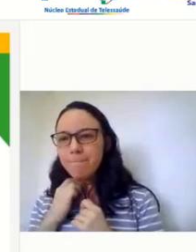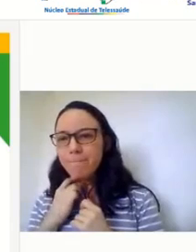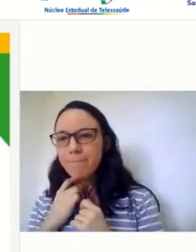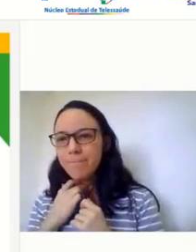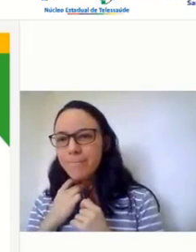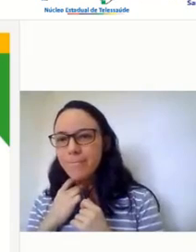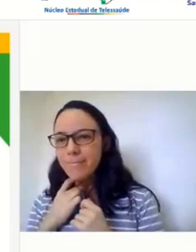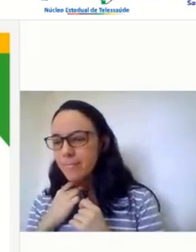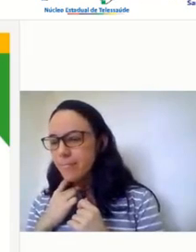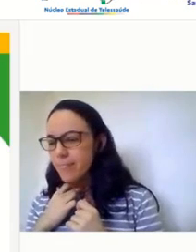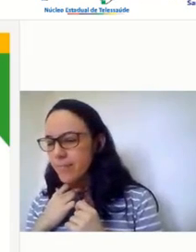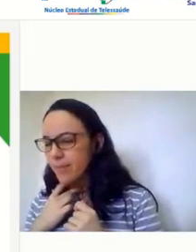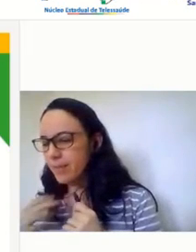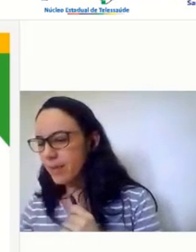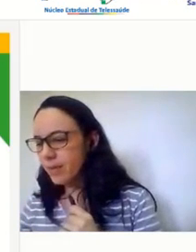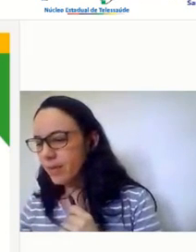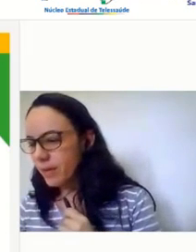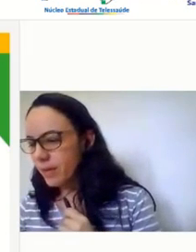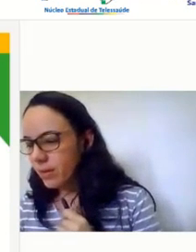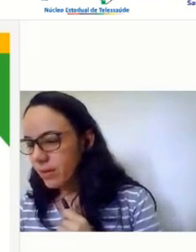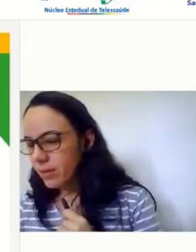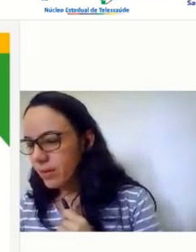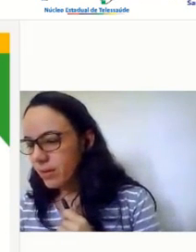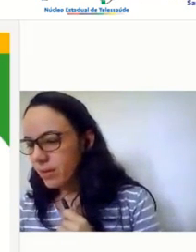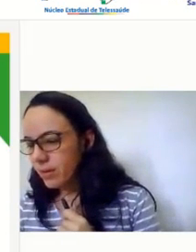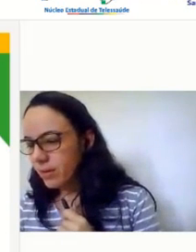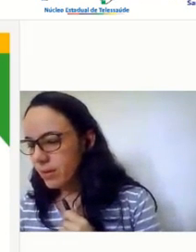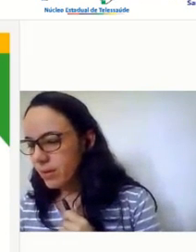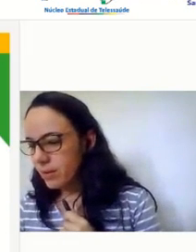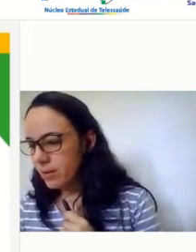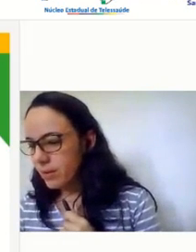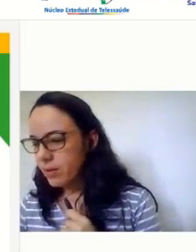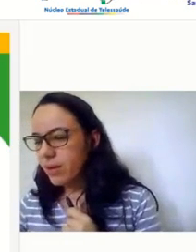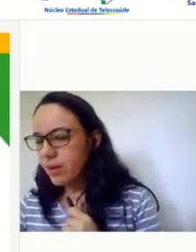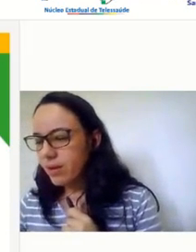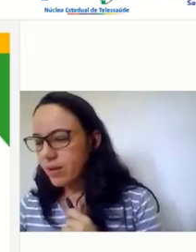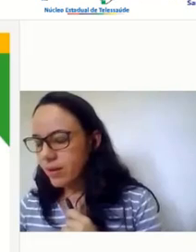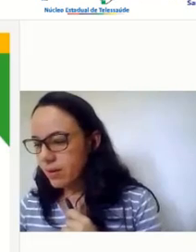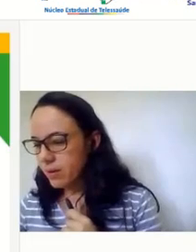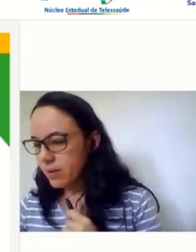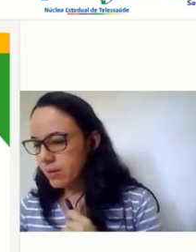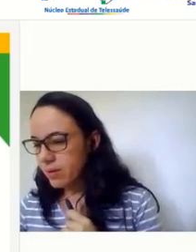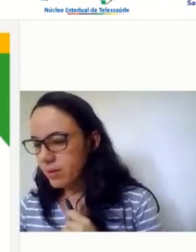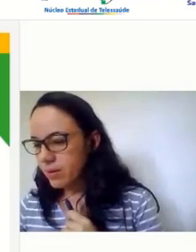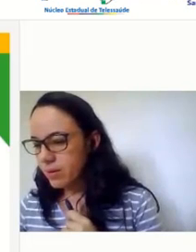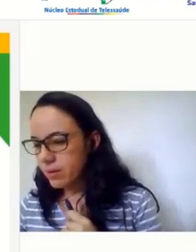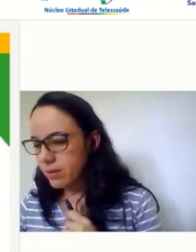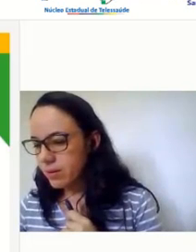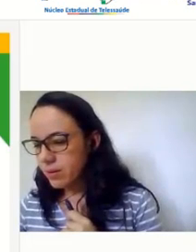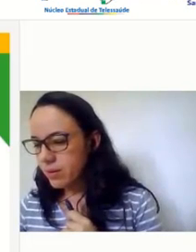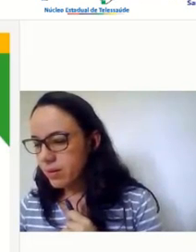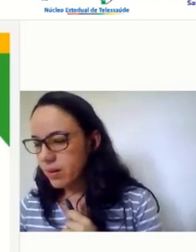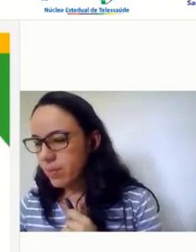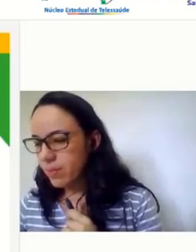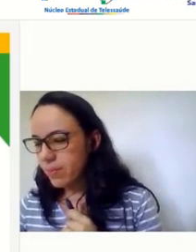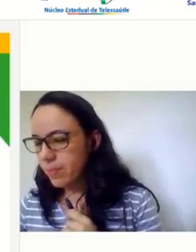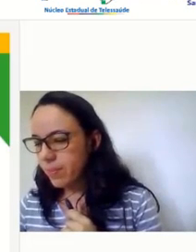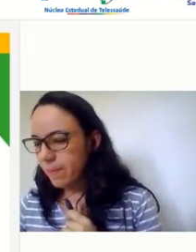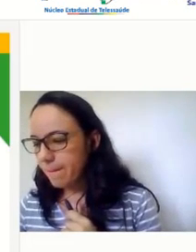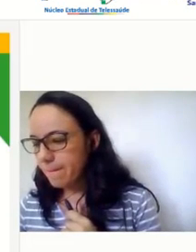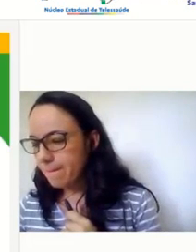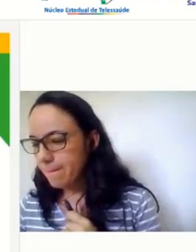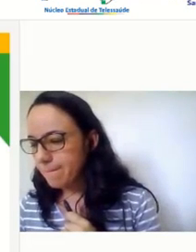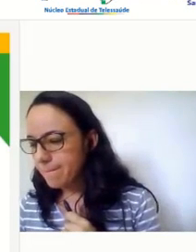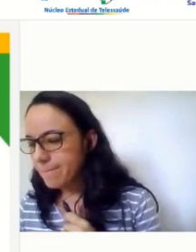conectar um celular para gente ouvir o áudio do teu celular a gente fecharia esse microfone teu e aí tu falaria